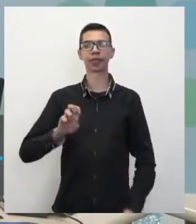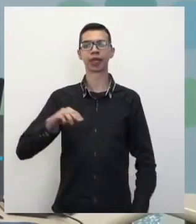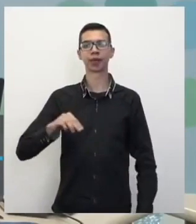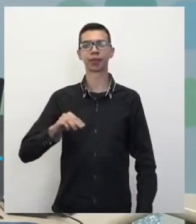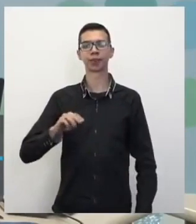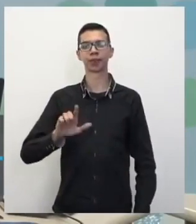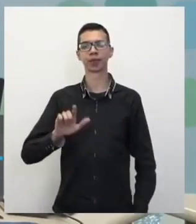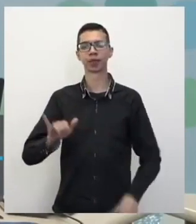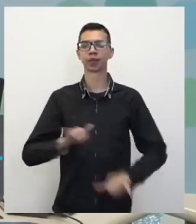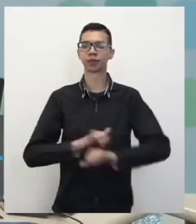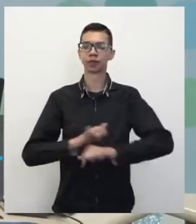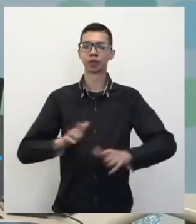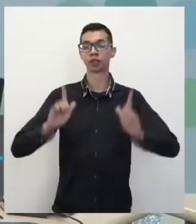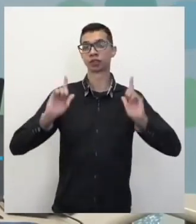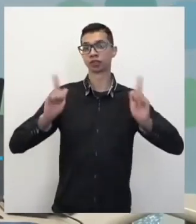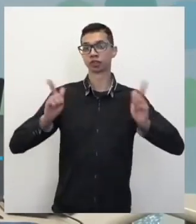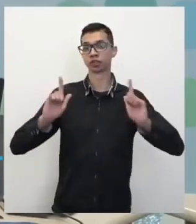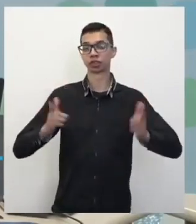instigante,